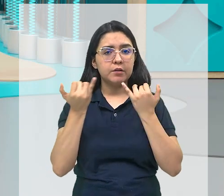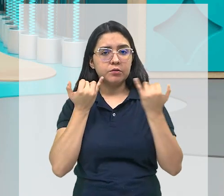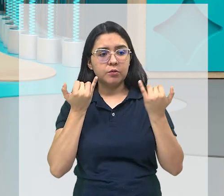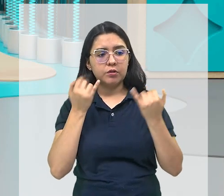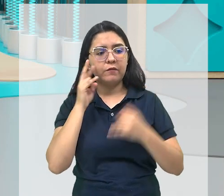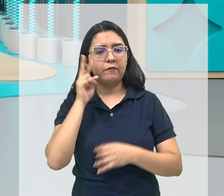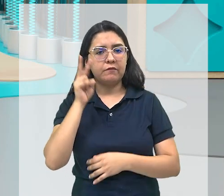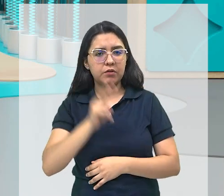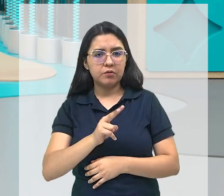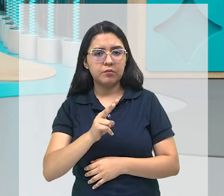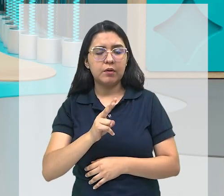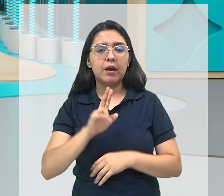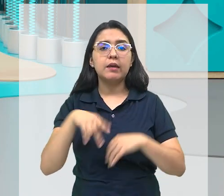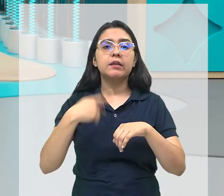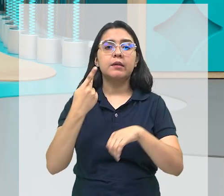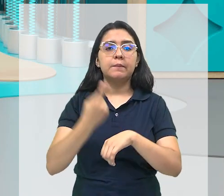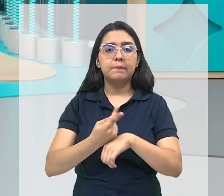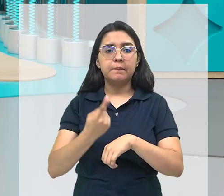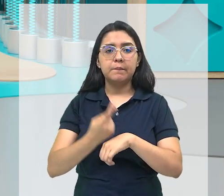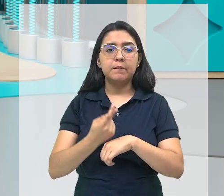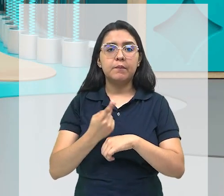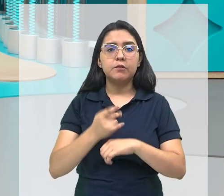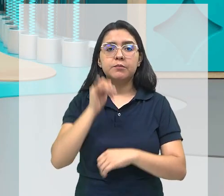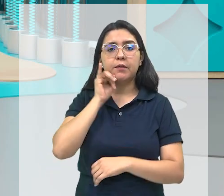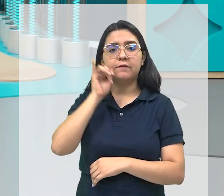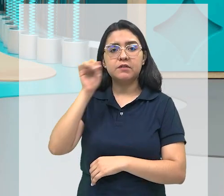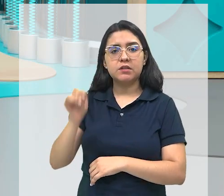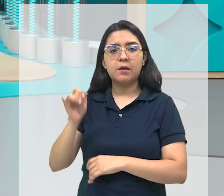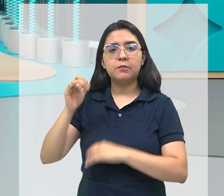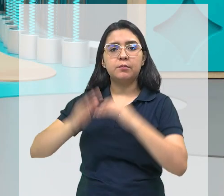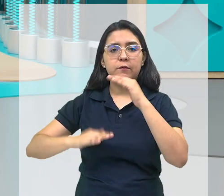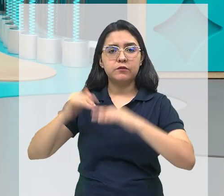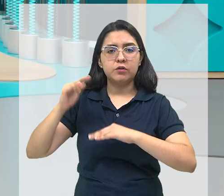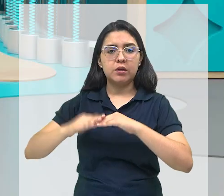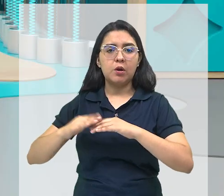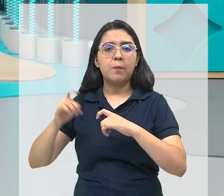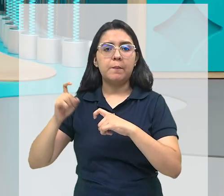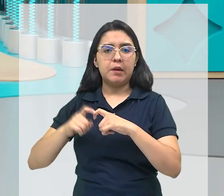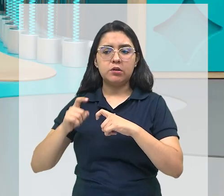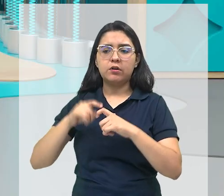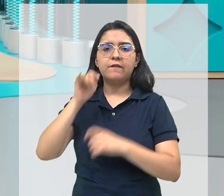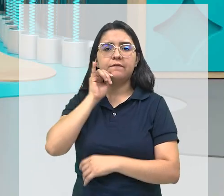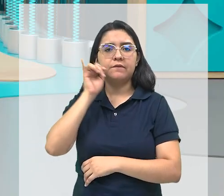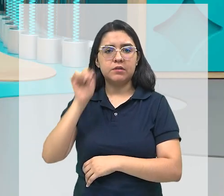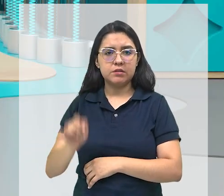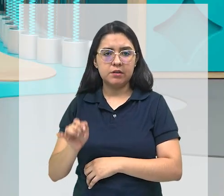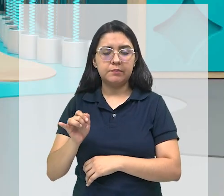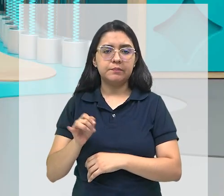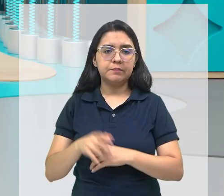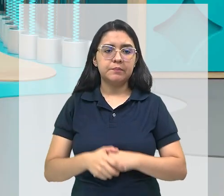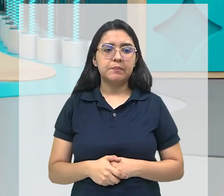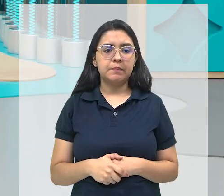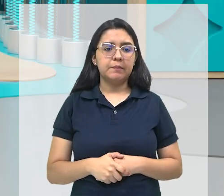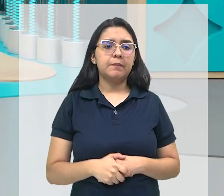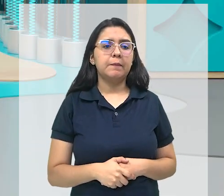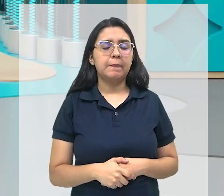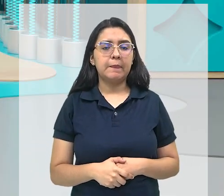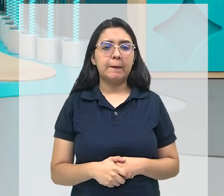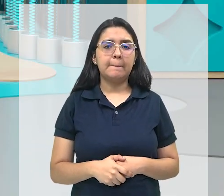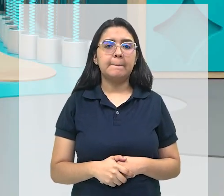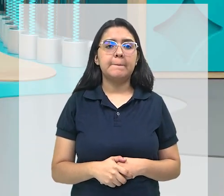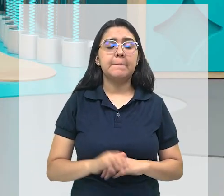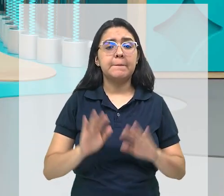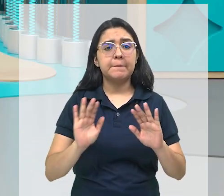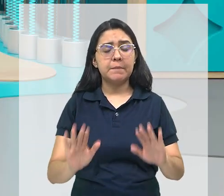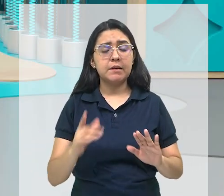para passar mais tarde para a equipe médica que realmente vai fazer a intervenção necessária.